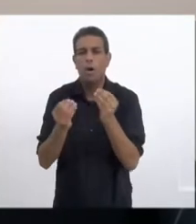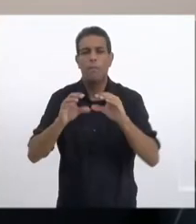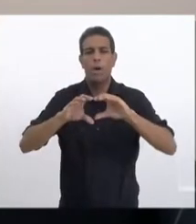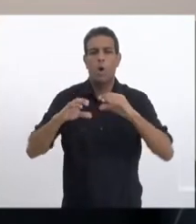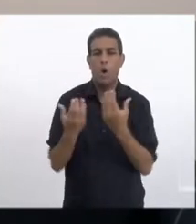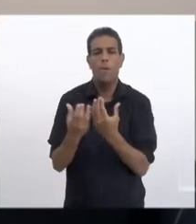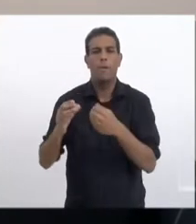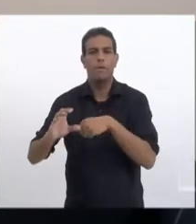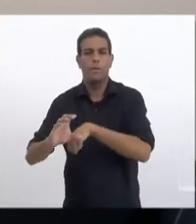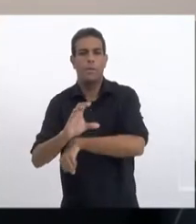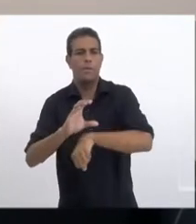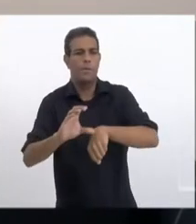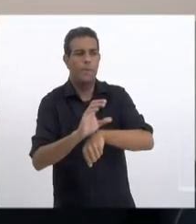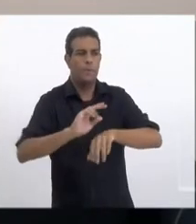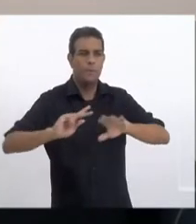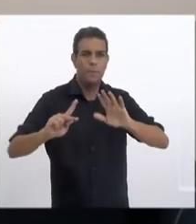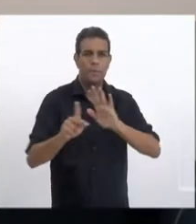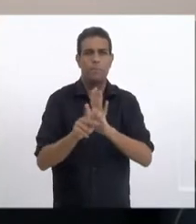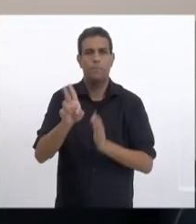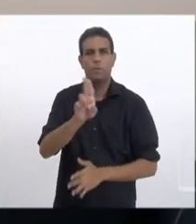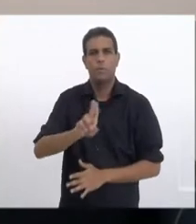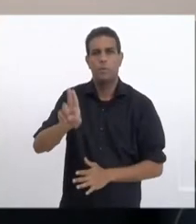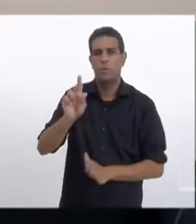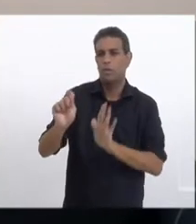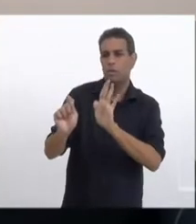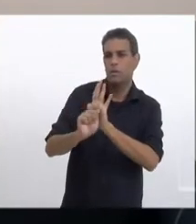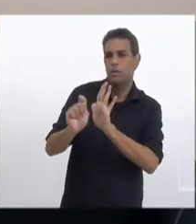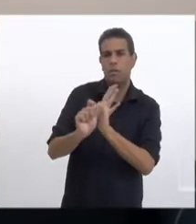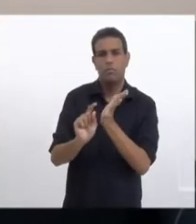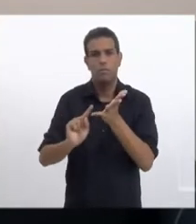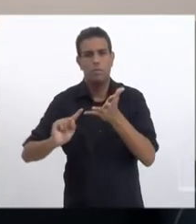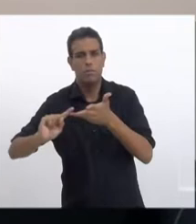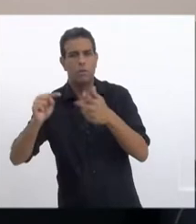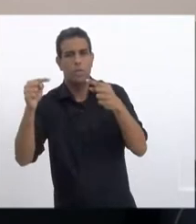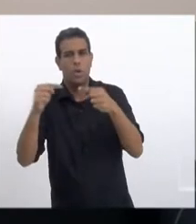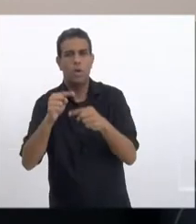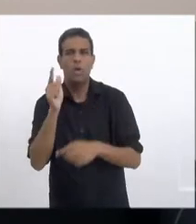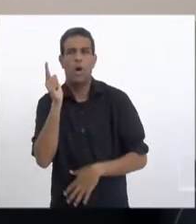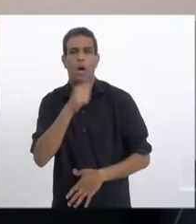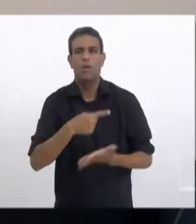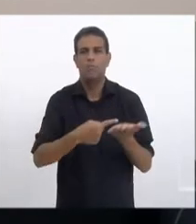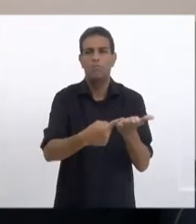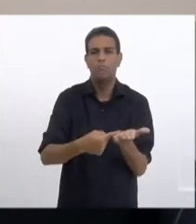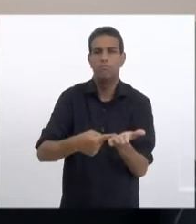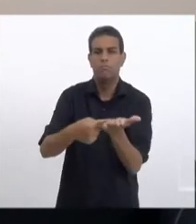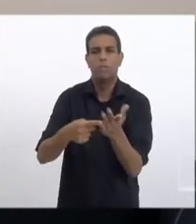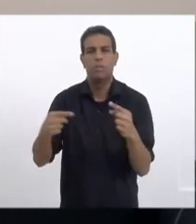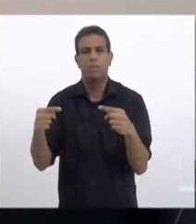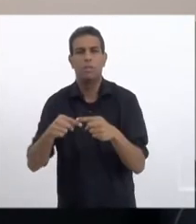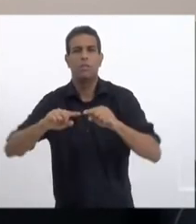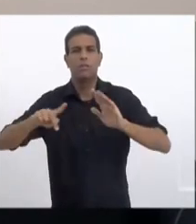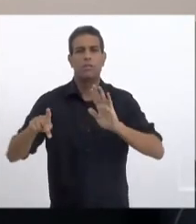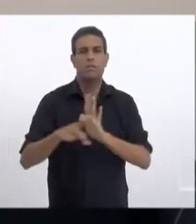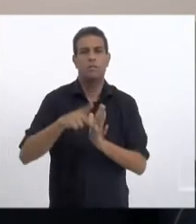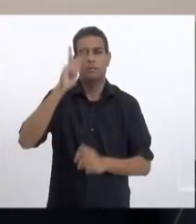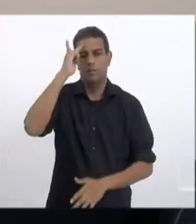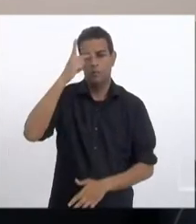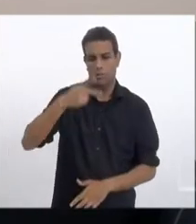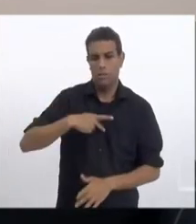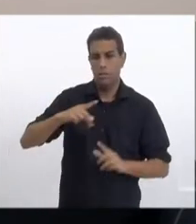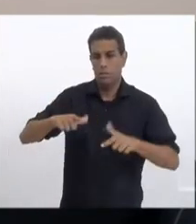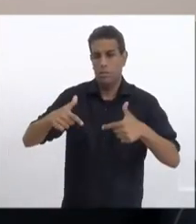Comissão Permanente de Prevenção ao Uso de Drogas e Dependentes Químicos da Assembleia Legislativa do Estado do Rio de Janeiro tem um compromisso com o povo